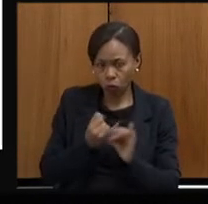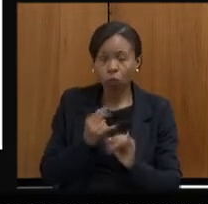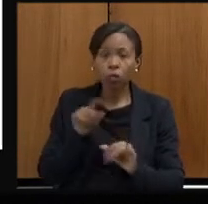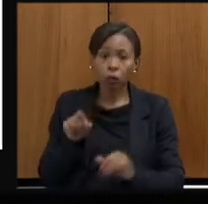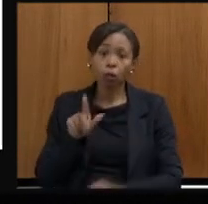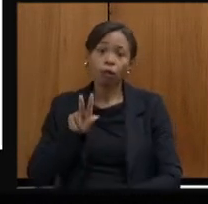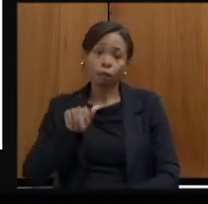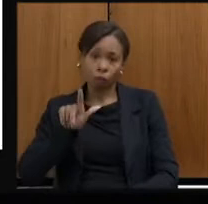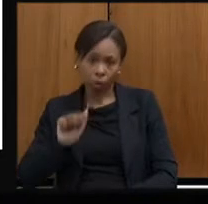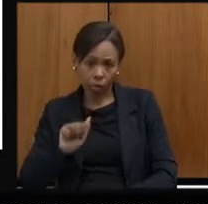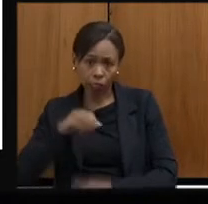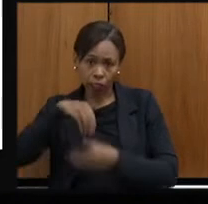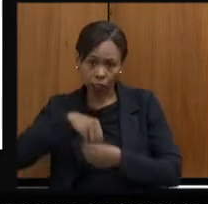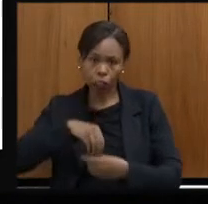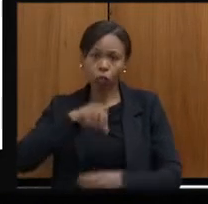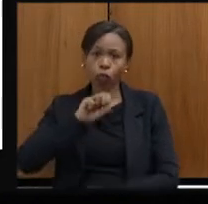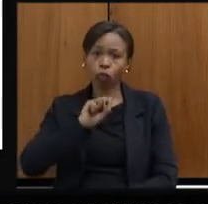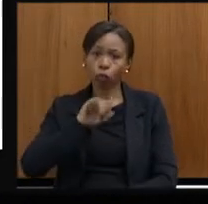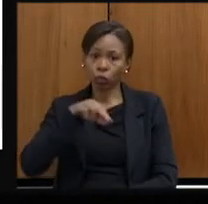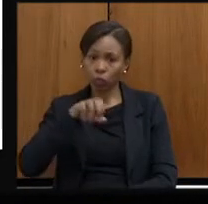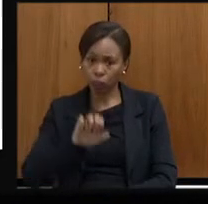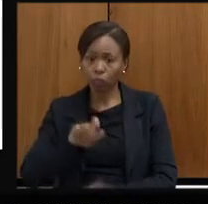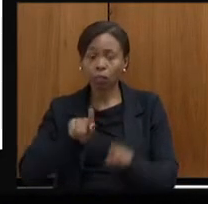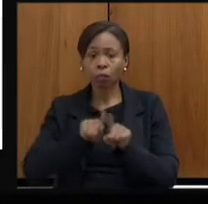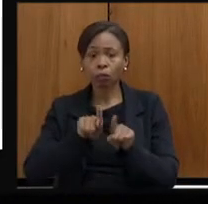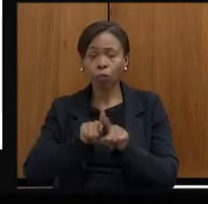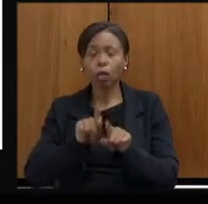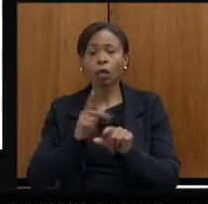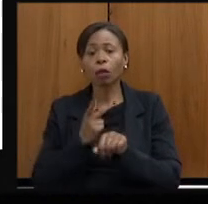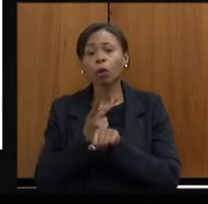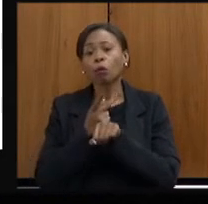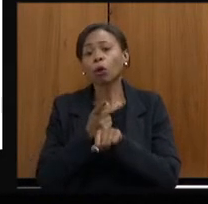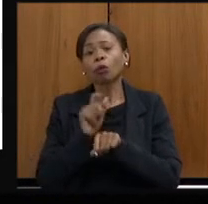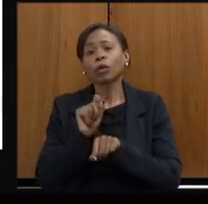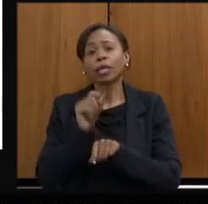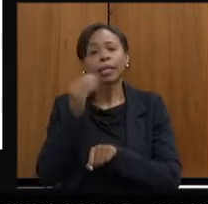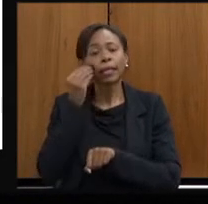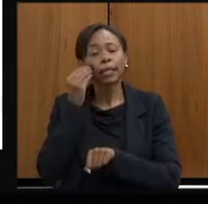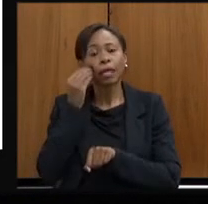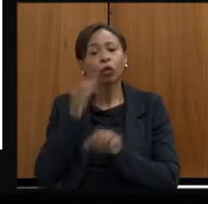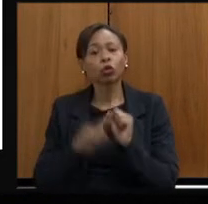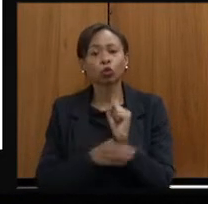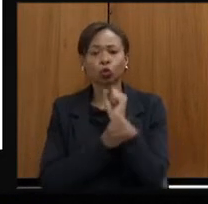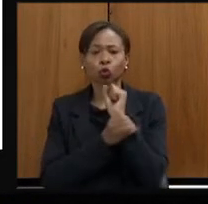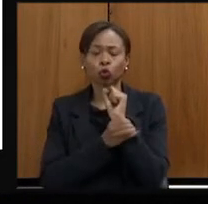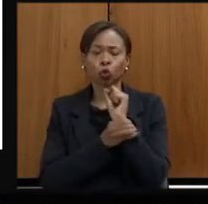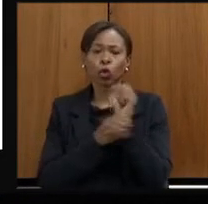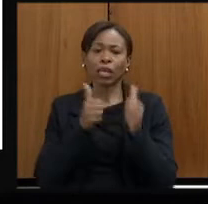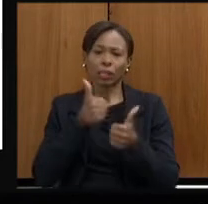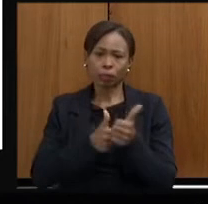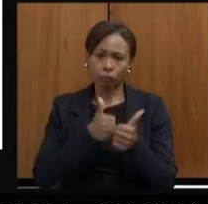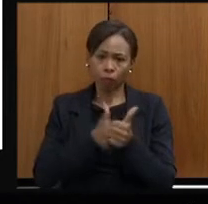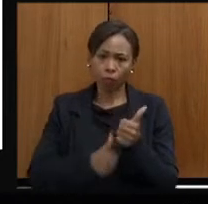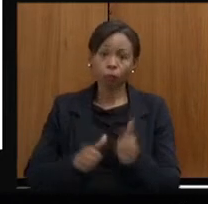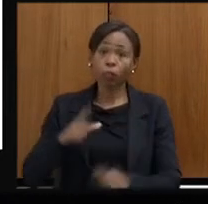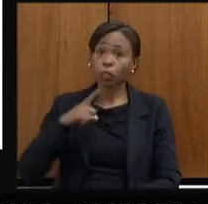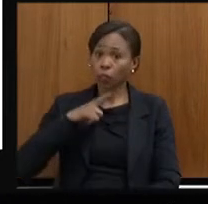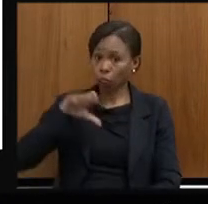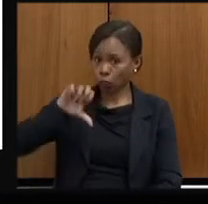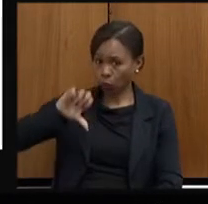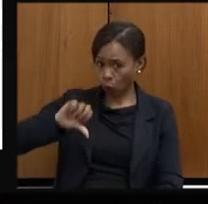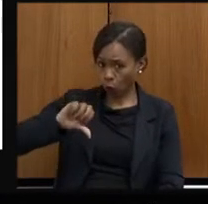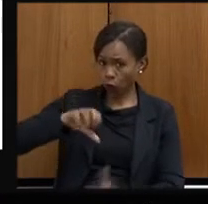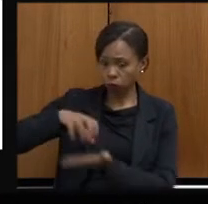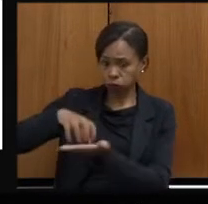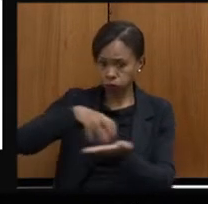Cine, ela também propõe a busca para o seguro-desemprego. Já temos 9 unidades implantadas até maio